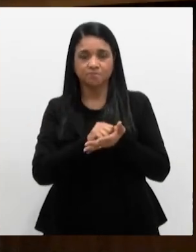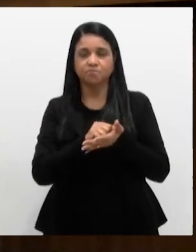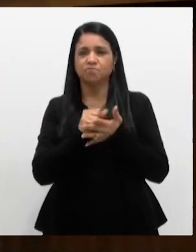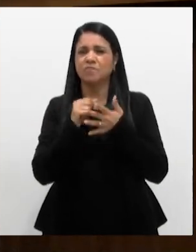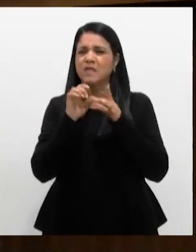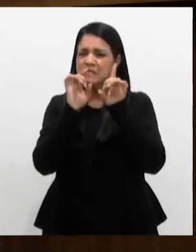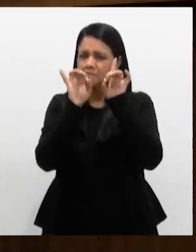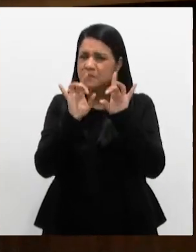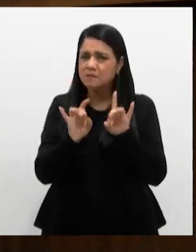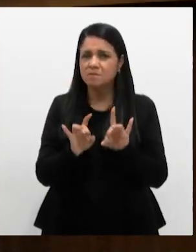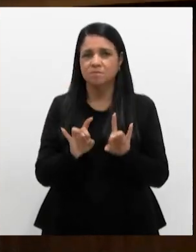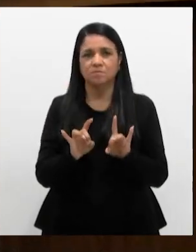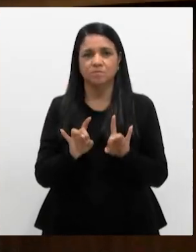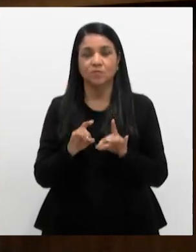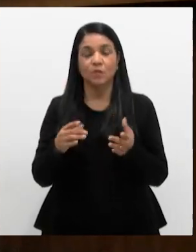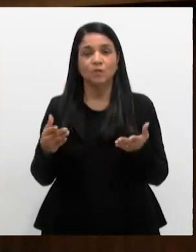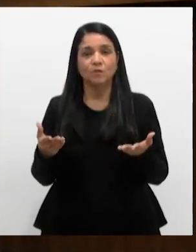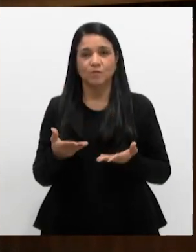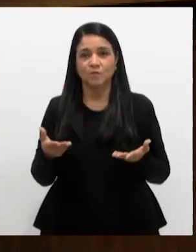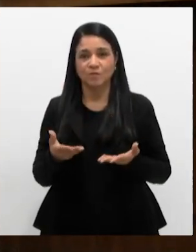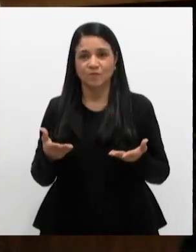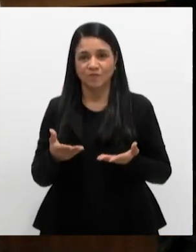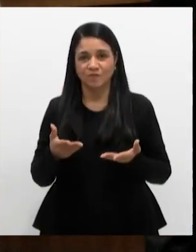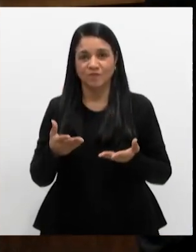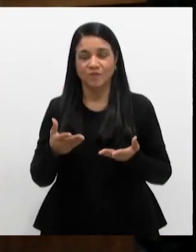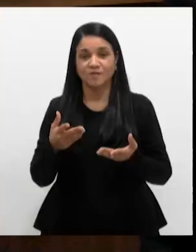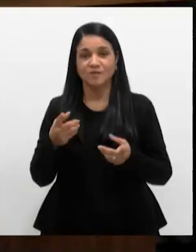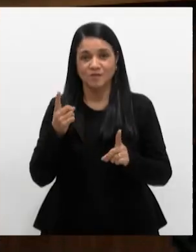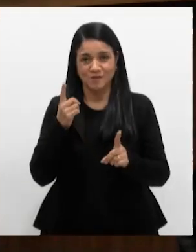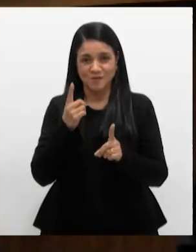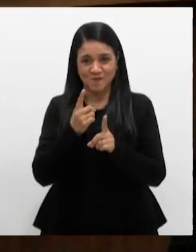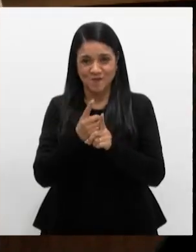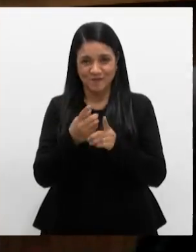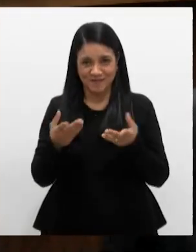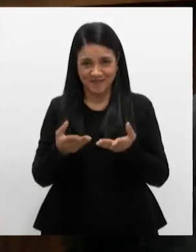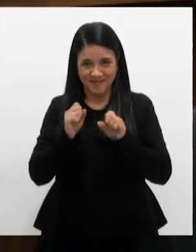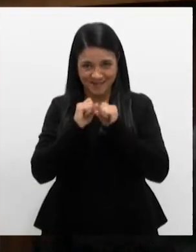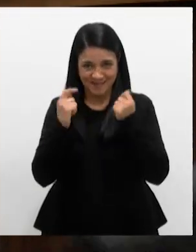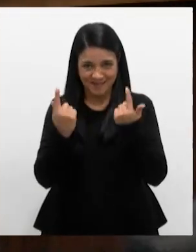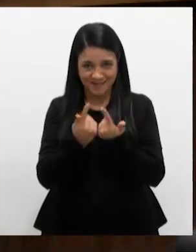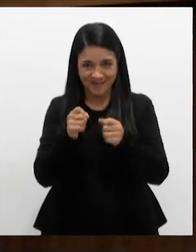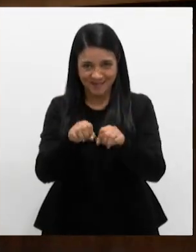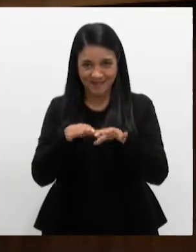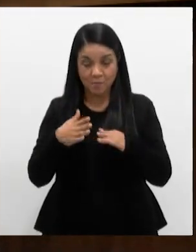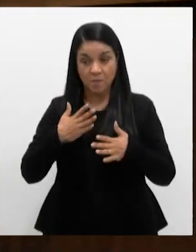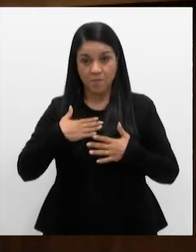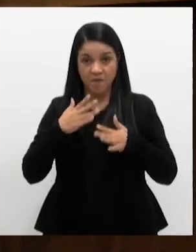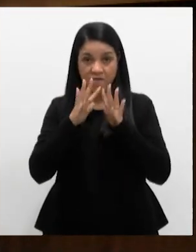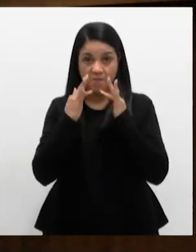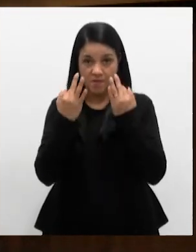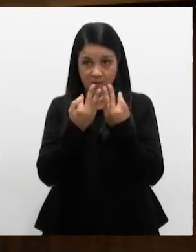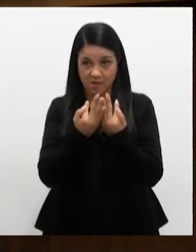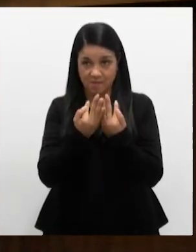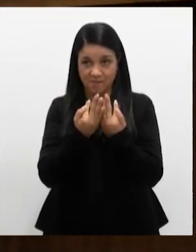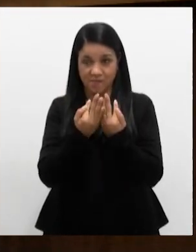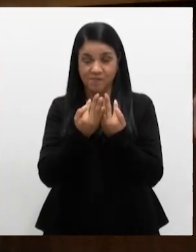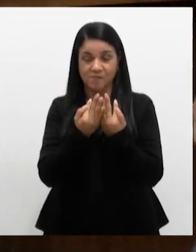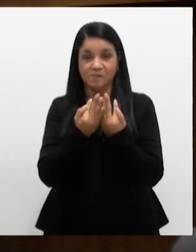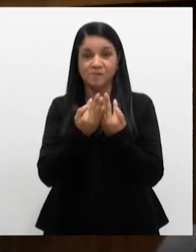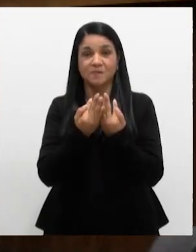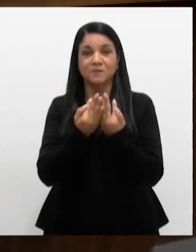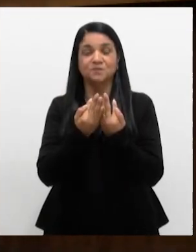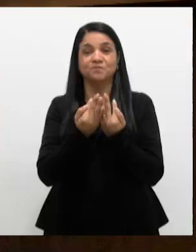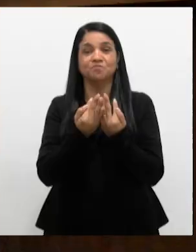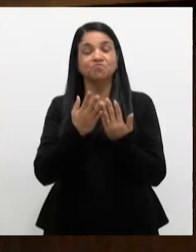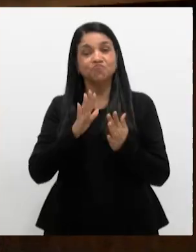especial para mim. Hoje se encontra aqui no nosso plenário a minha família, parte da minha família,